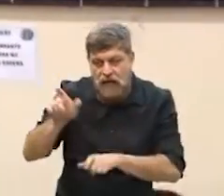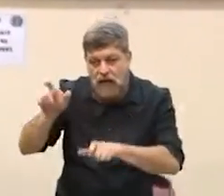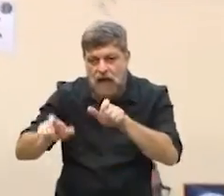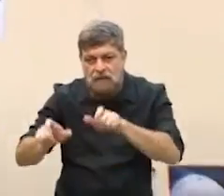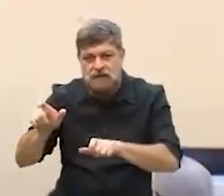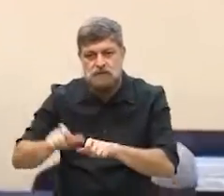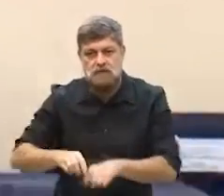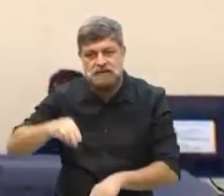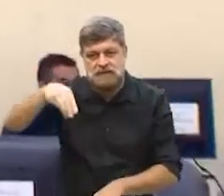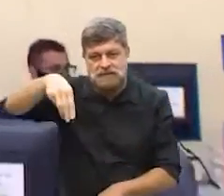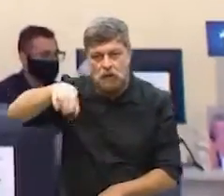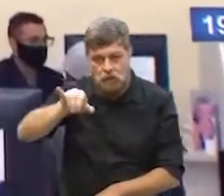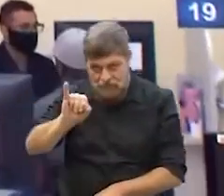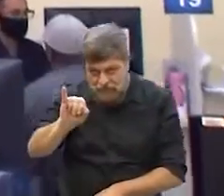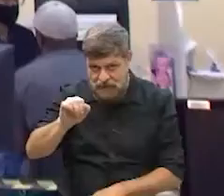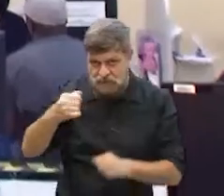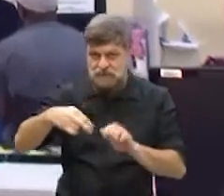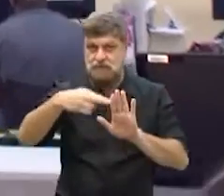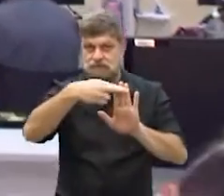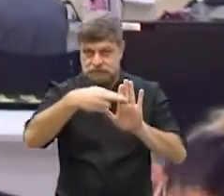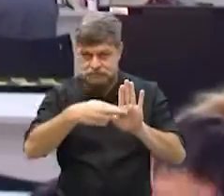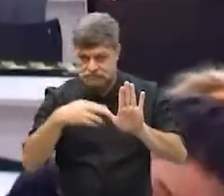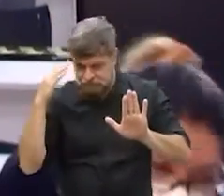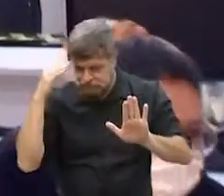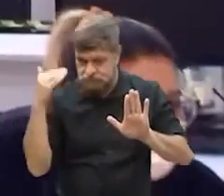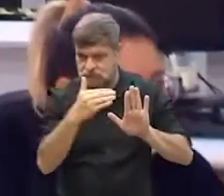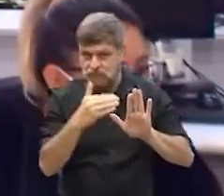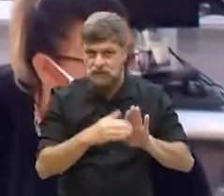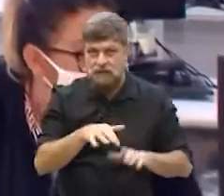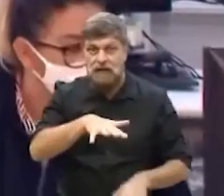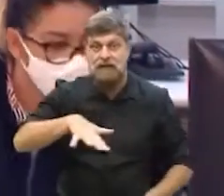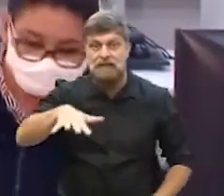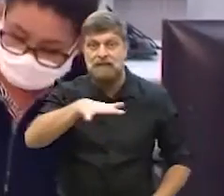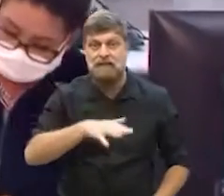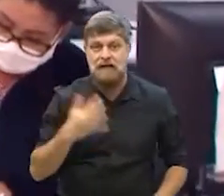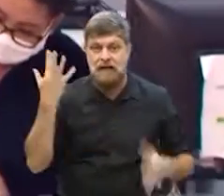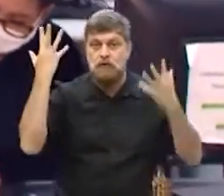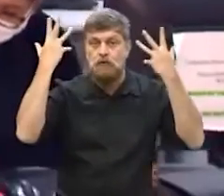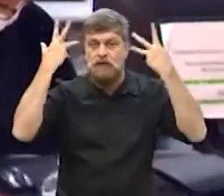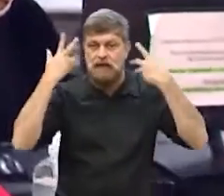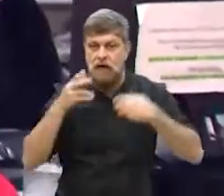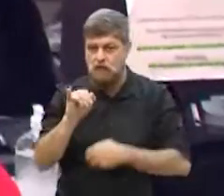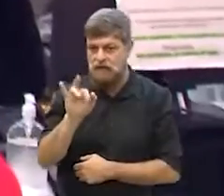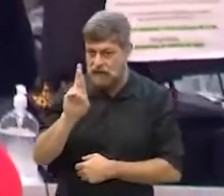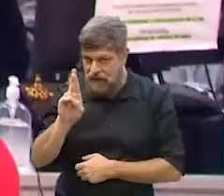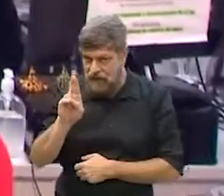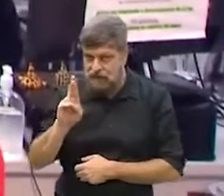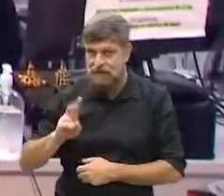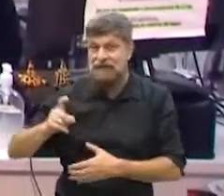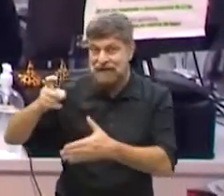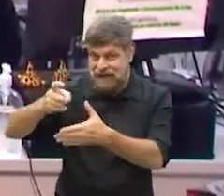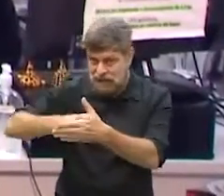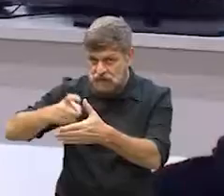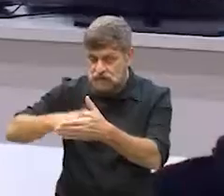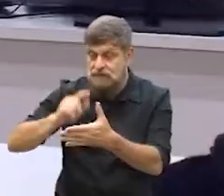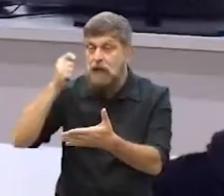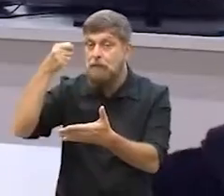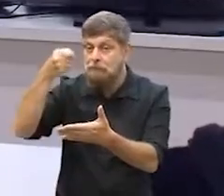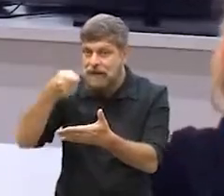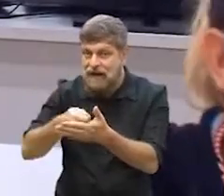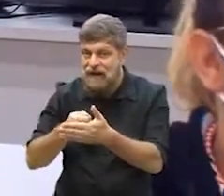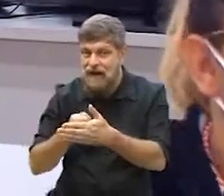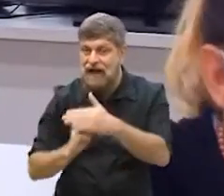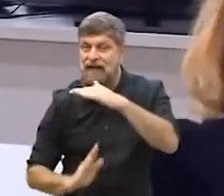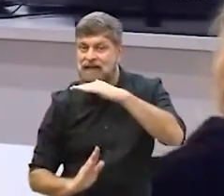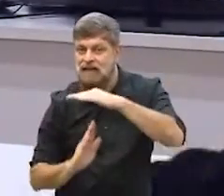os microempreendedores que precisam se regularizar junto à Receita Federal. O prazo para quitar os débitos vai até